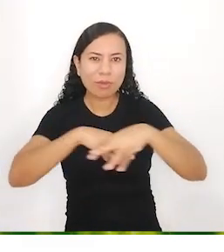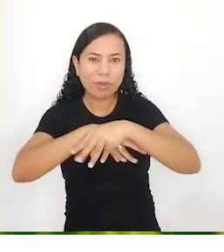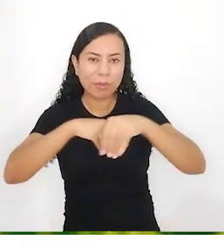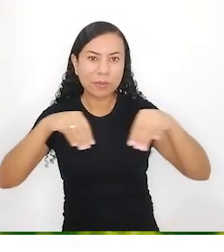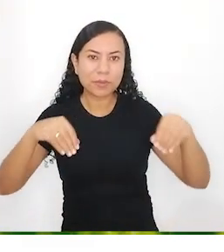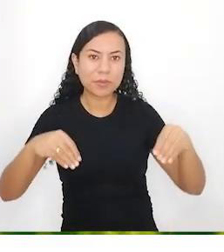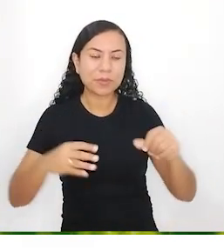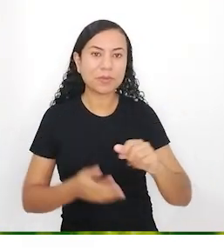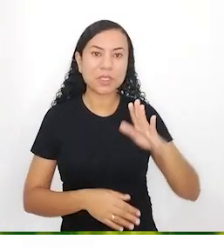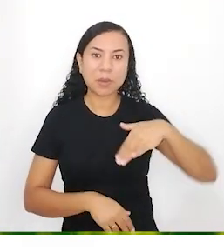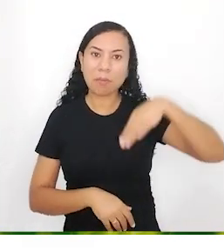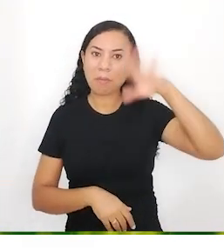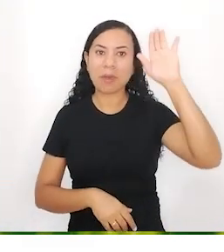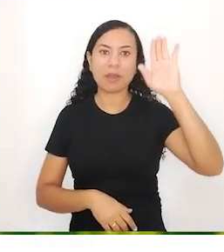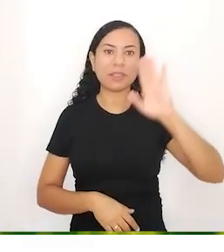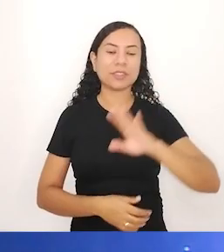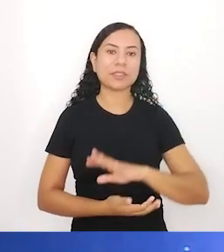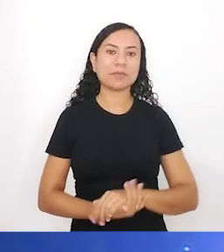ácido abscísico.